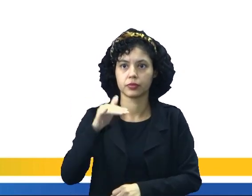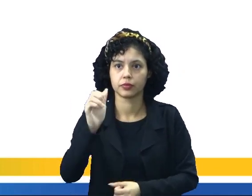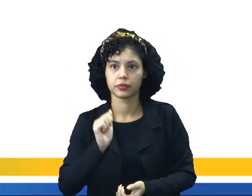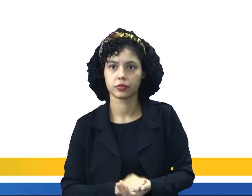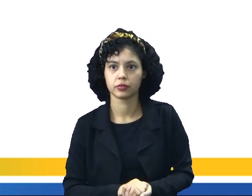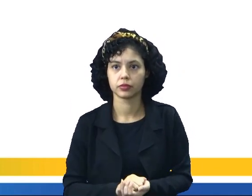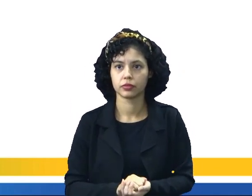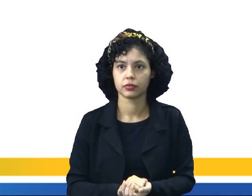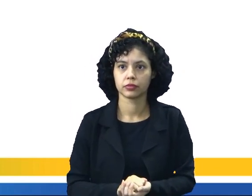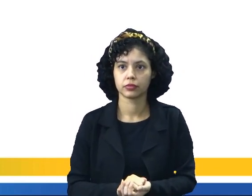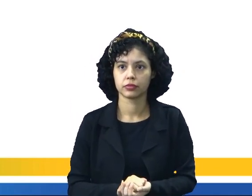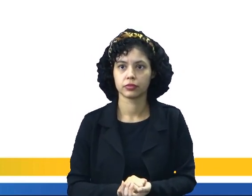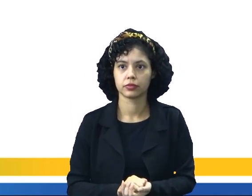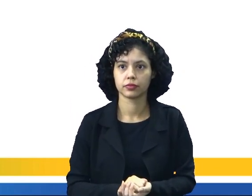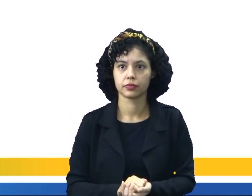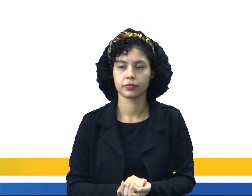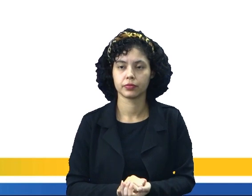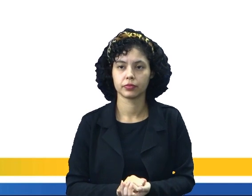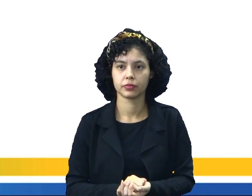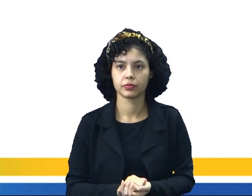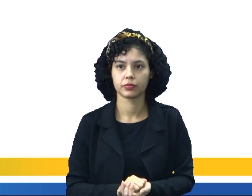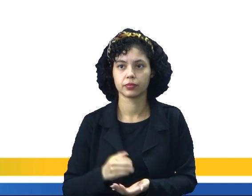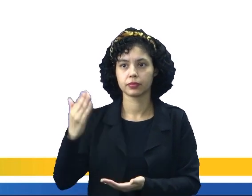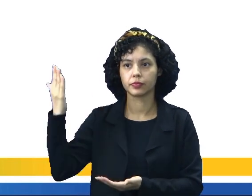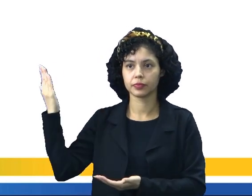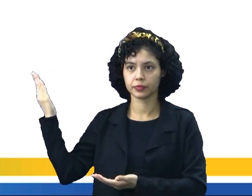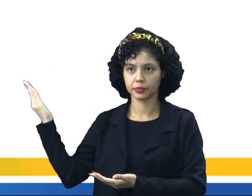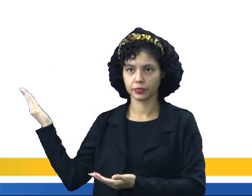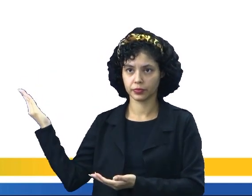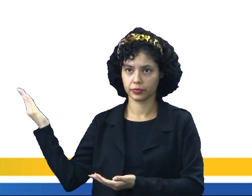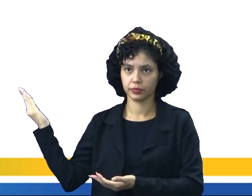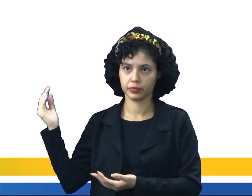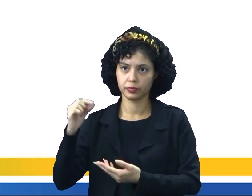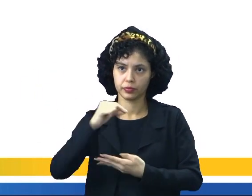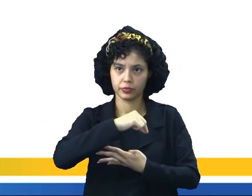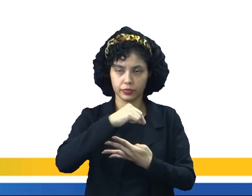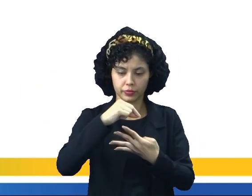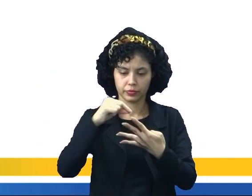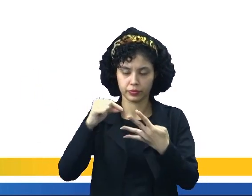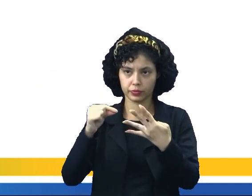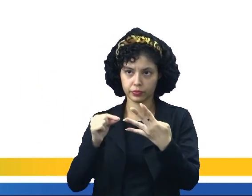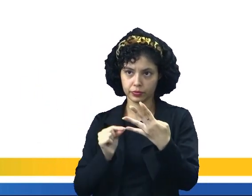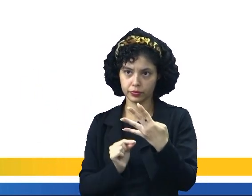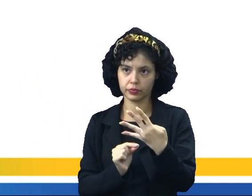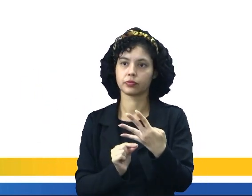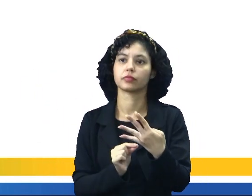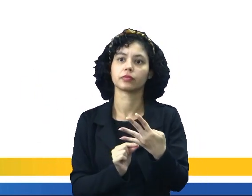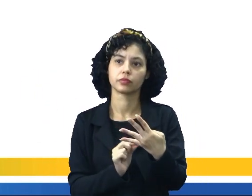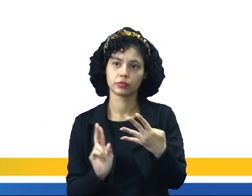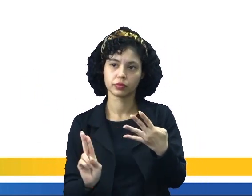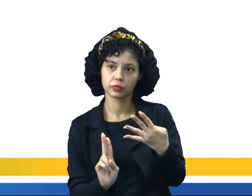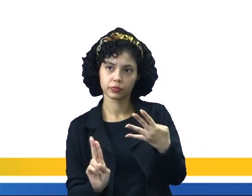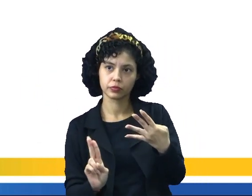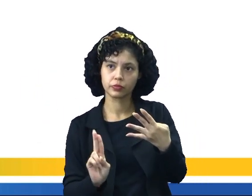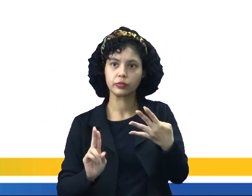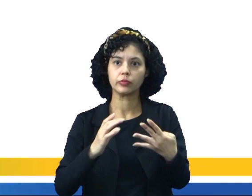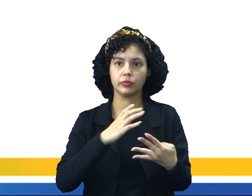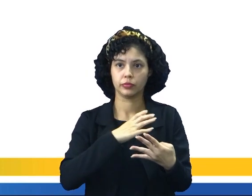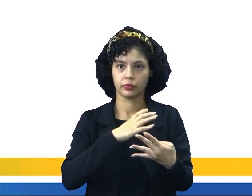maias foram Chichén, Itzá, Copán, Tikal, Palenque